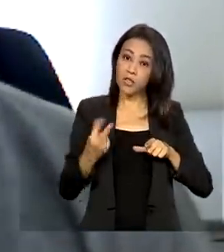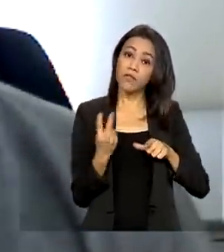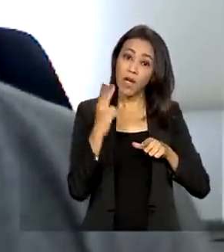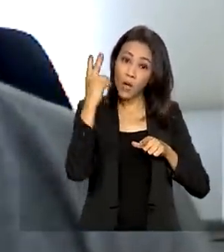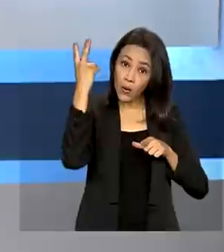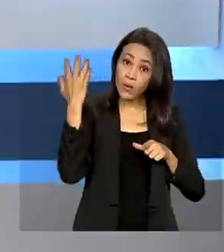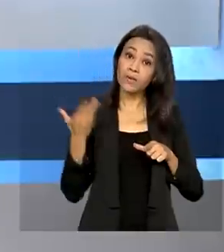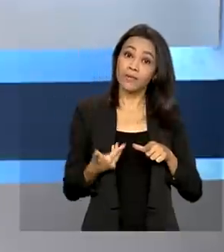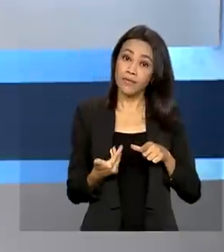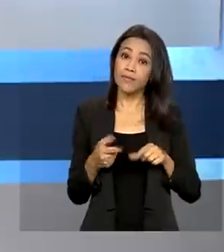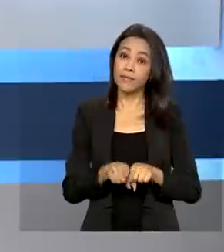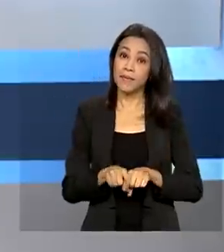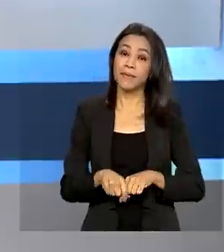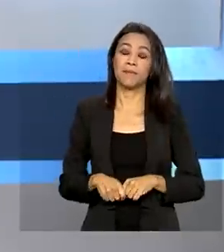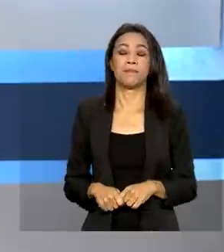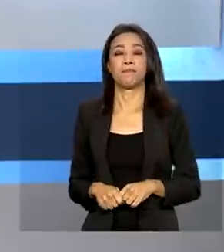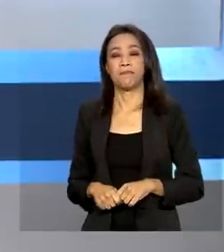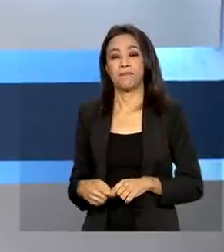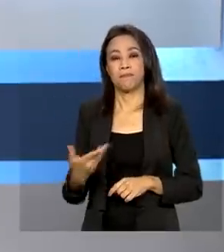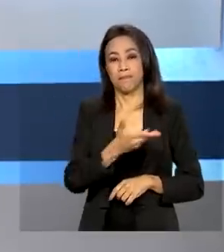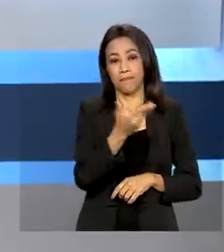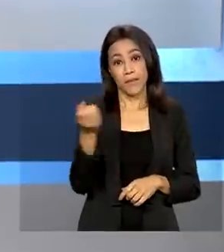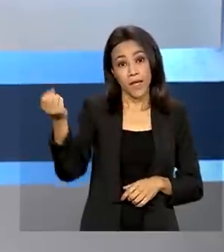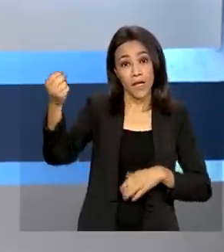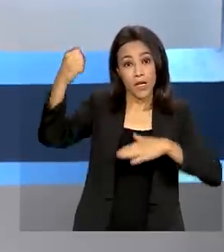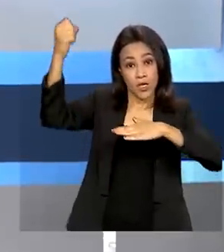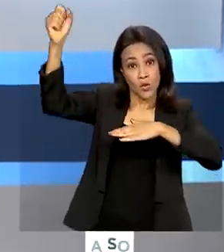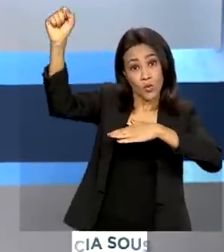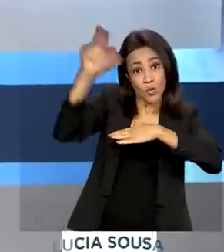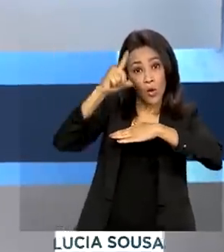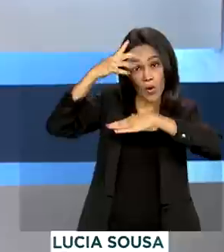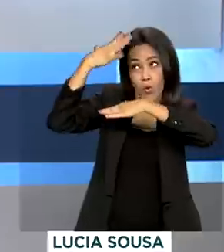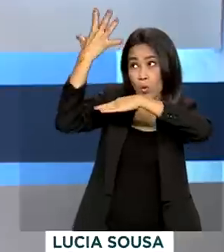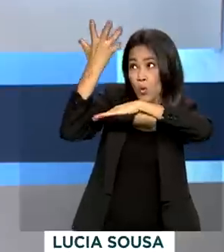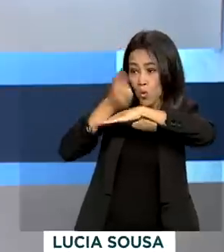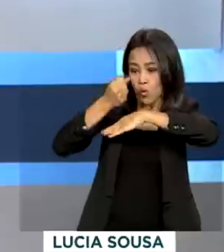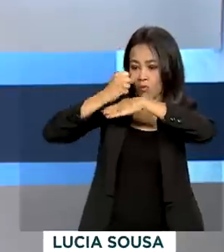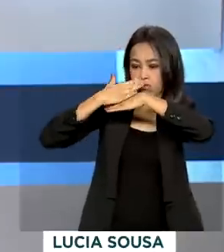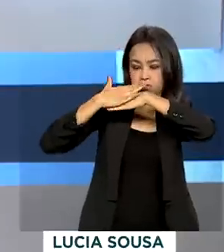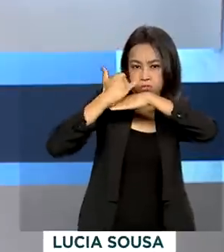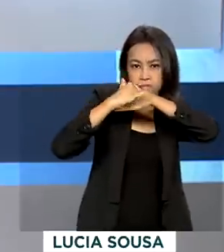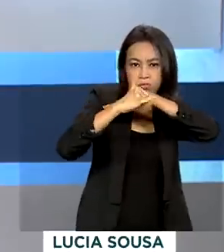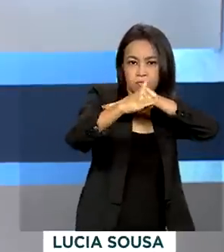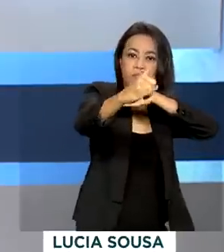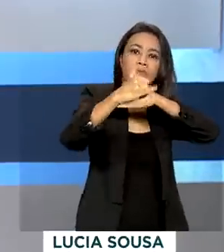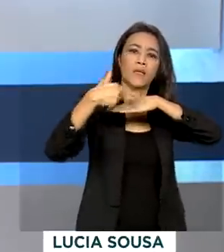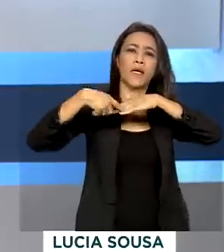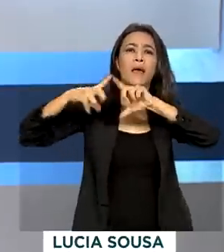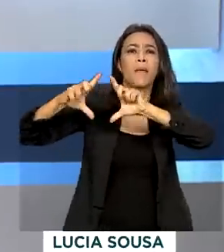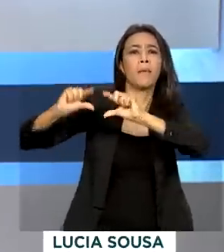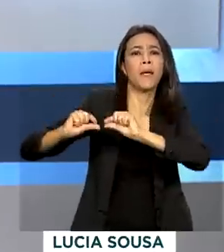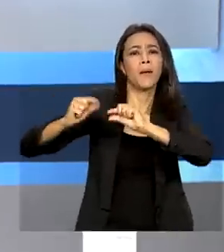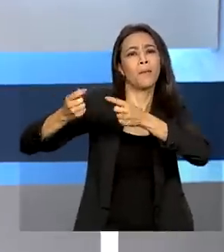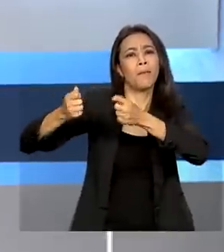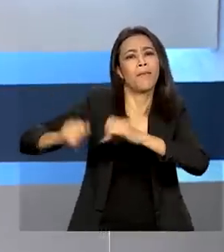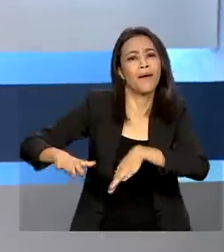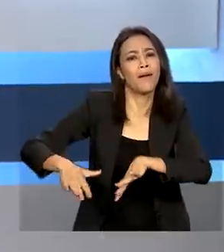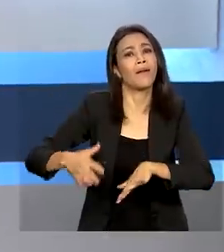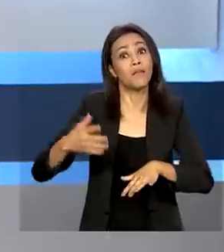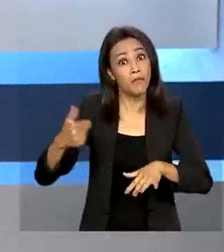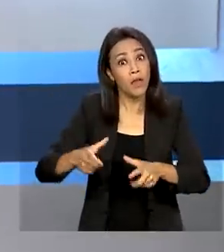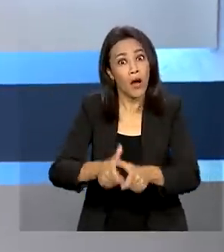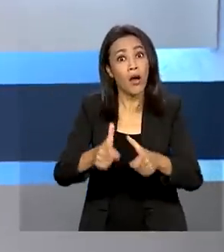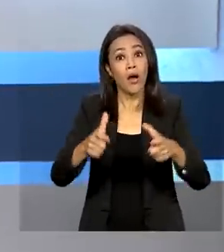trabalho. A energia solar, que é renovável e de baixo custo, vem crescendo no país.